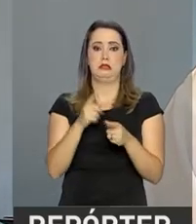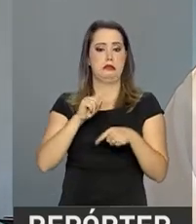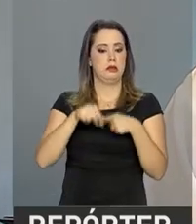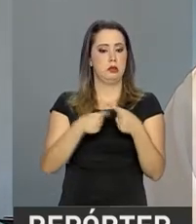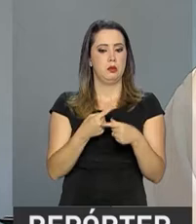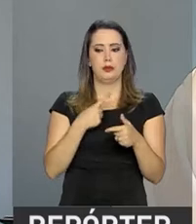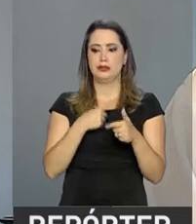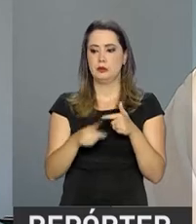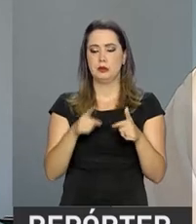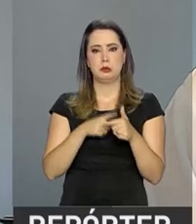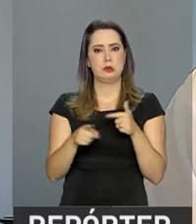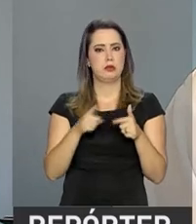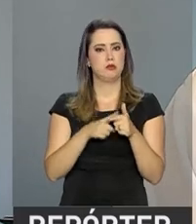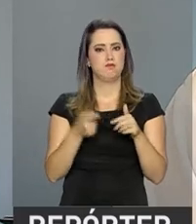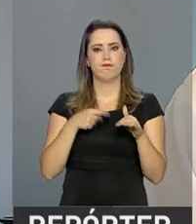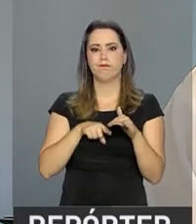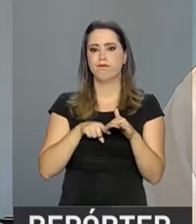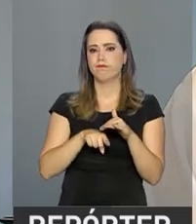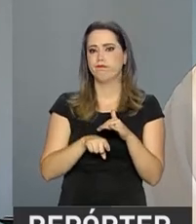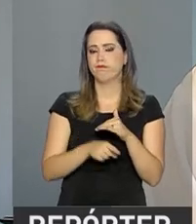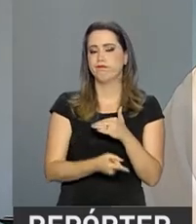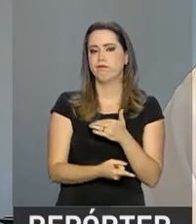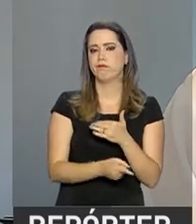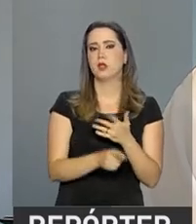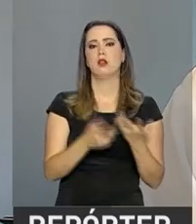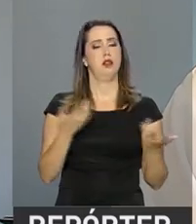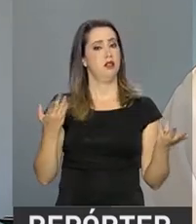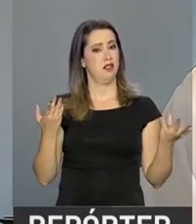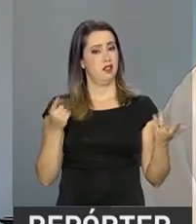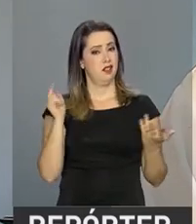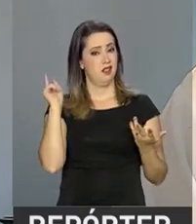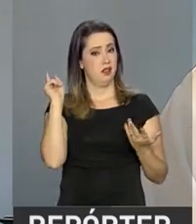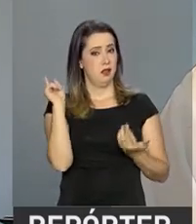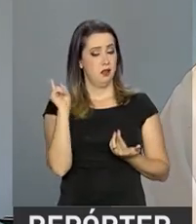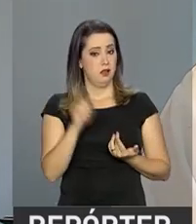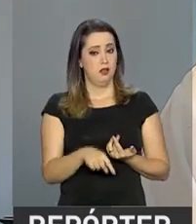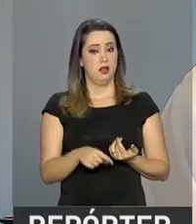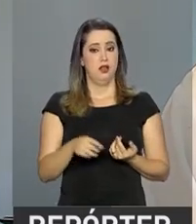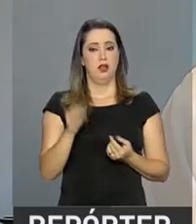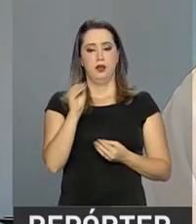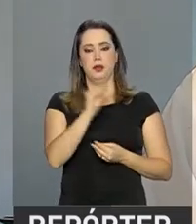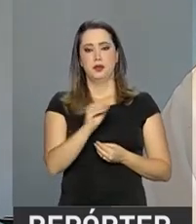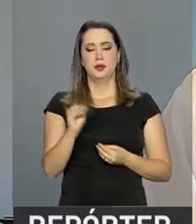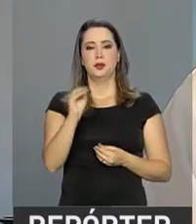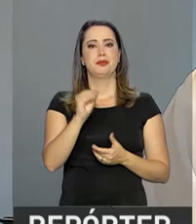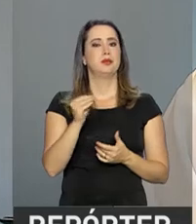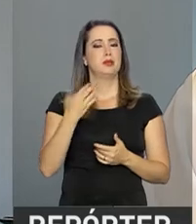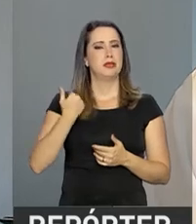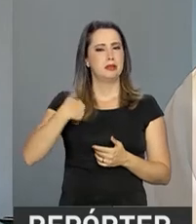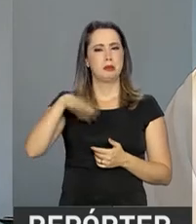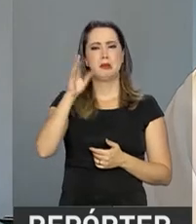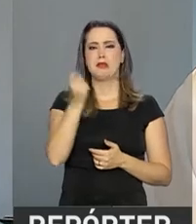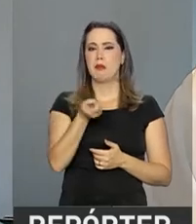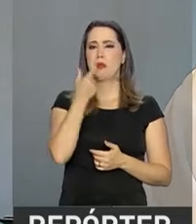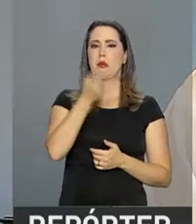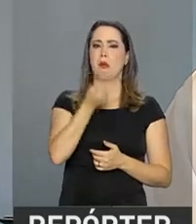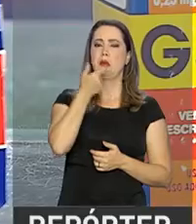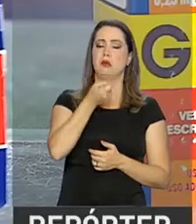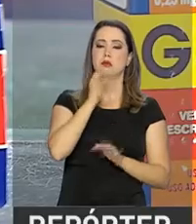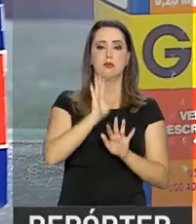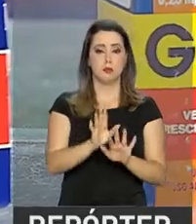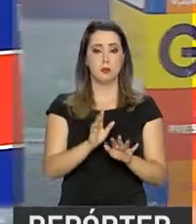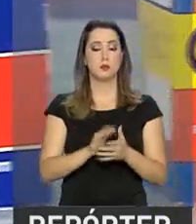patente a ficar irreversível seja um tratamento mais dispendioso para quem lida com o assunto